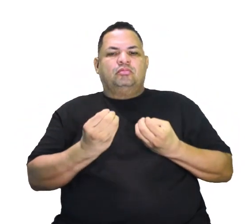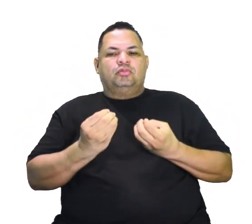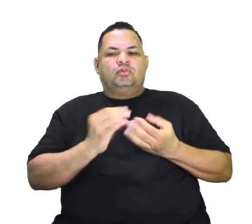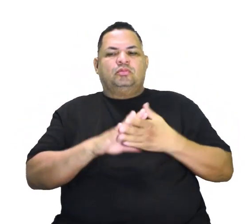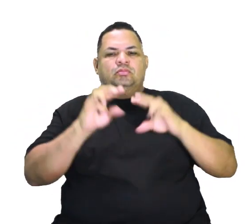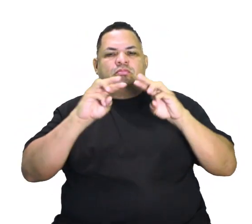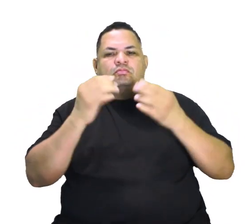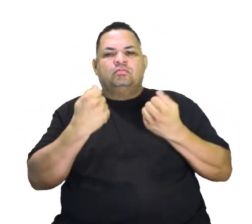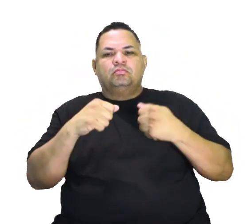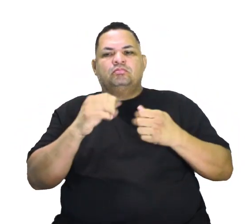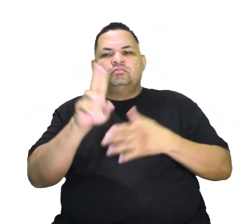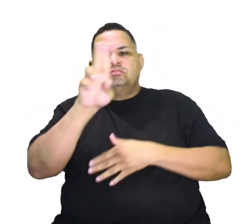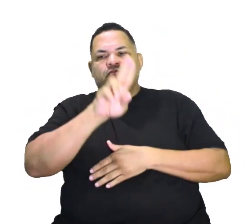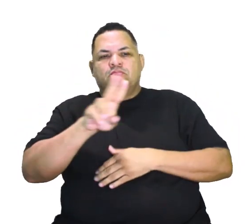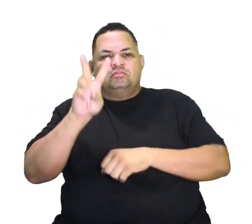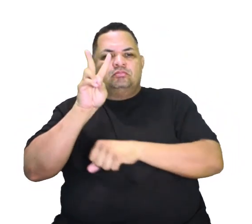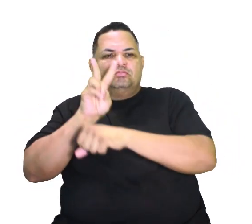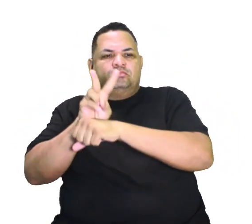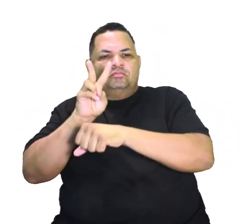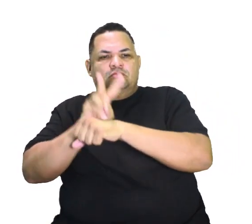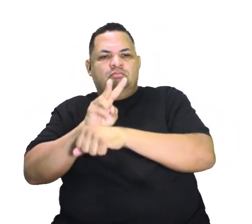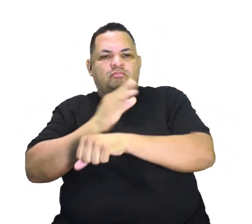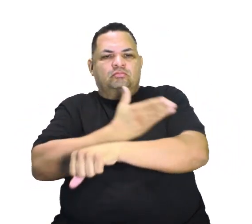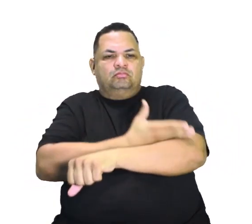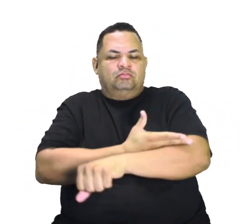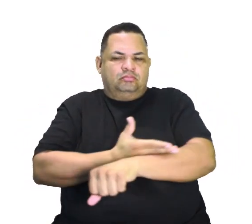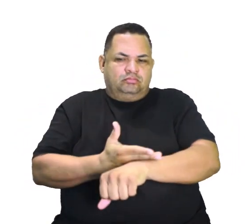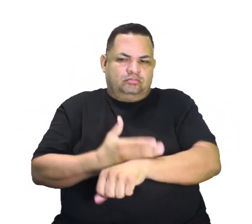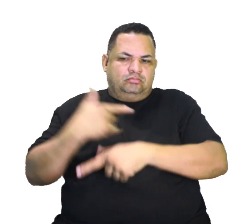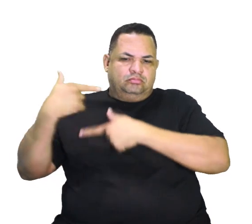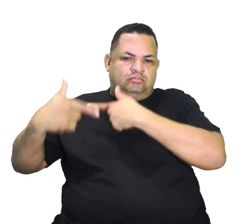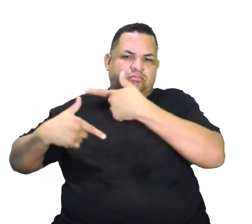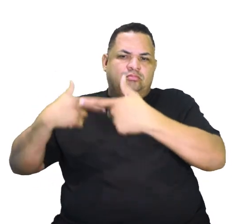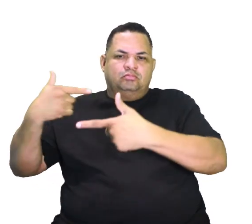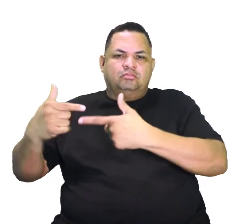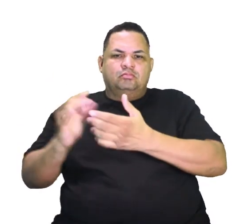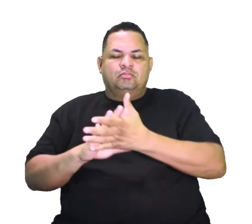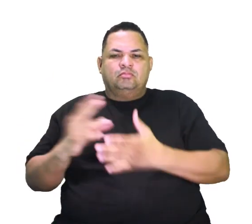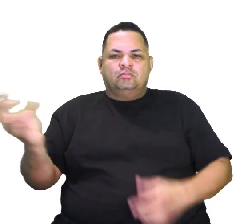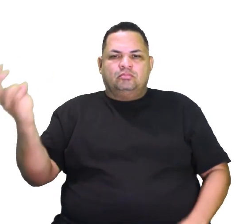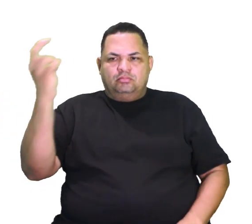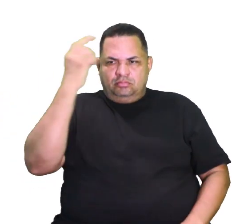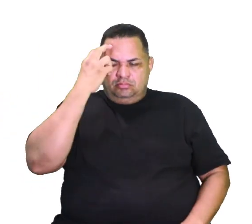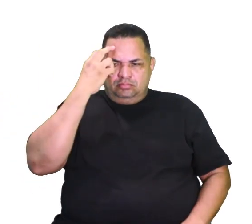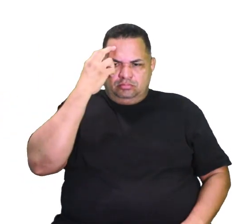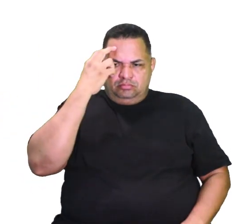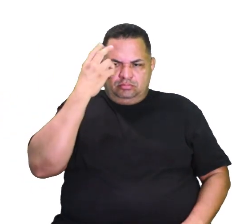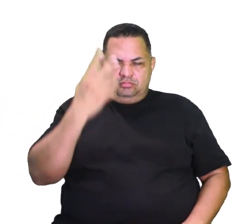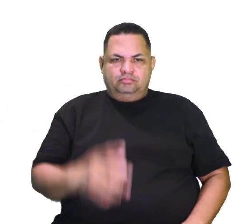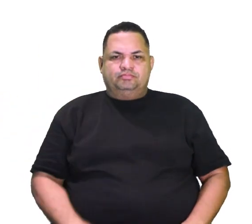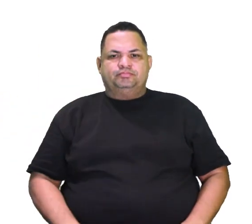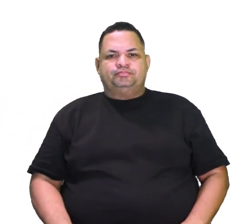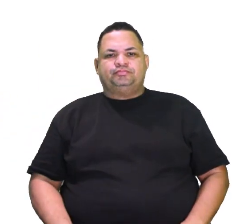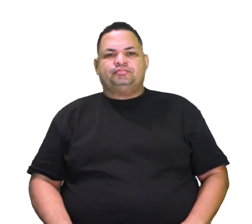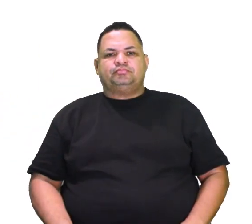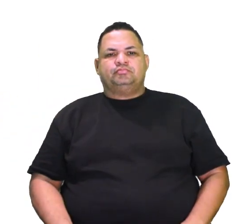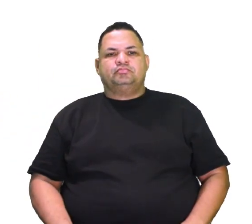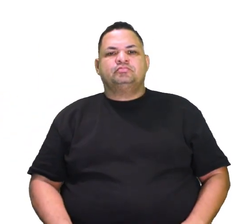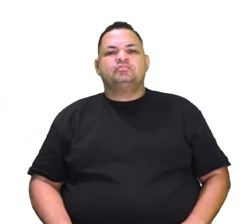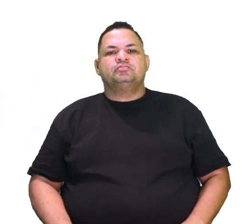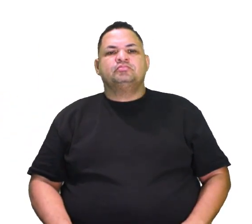museu? Explique como um museu pode ser usado para preservar costumes e